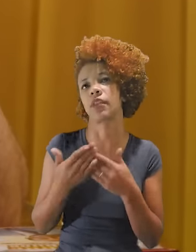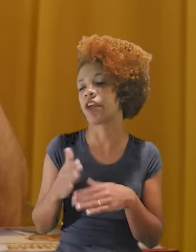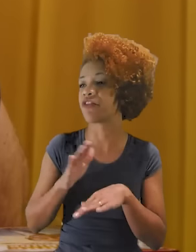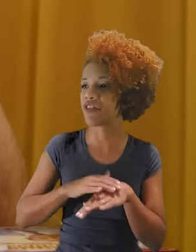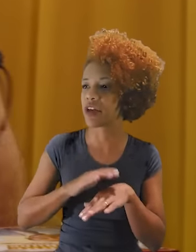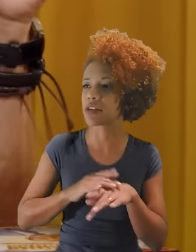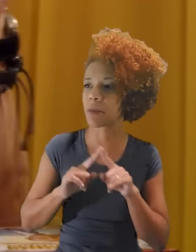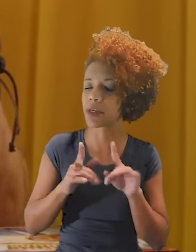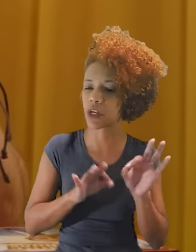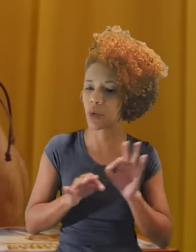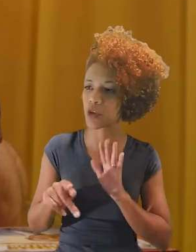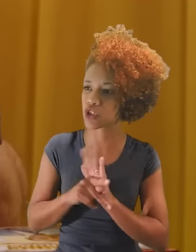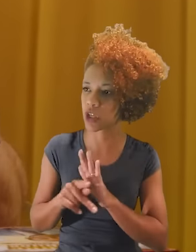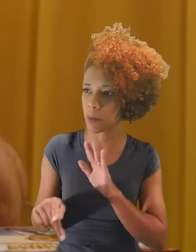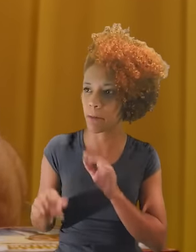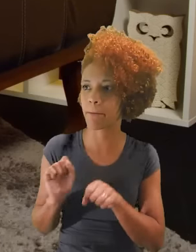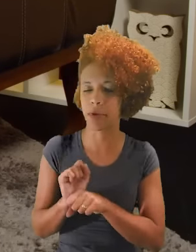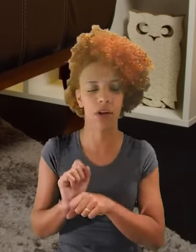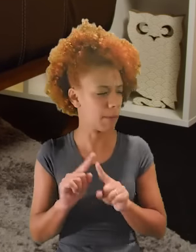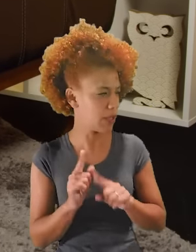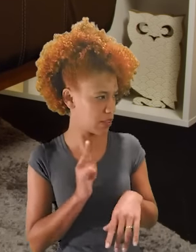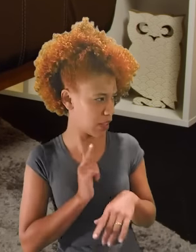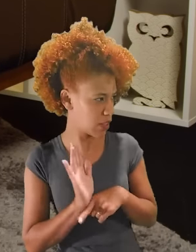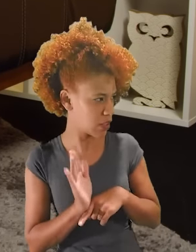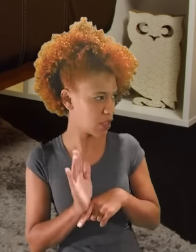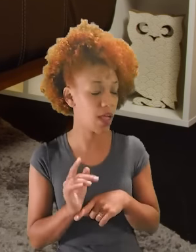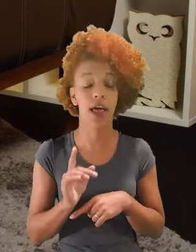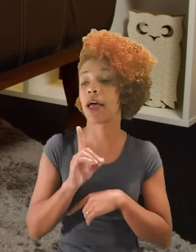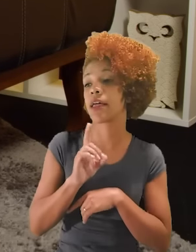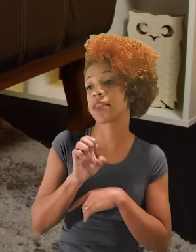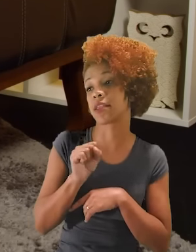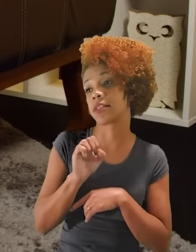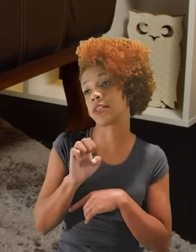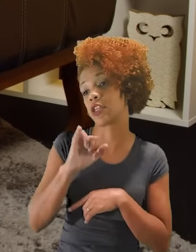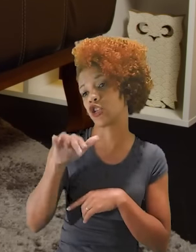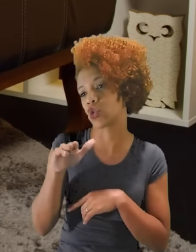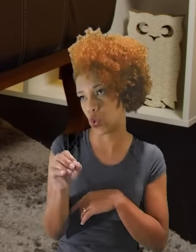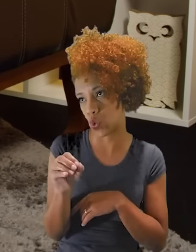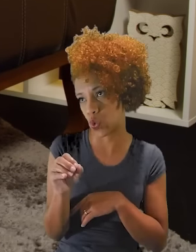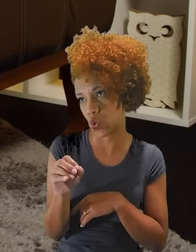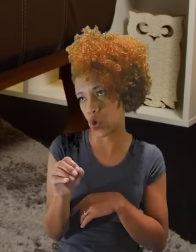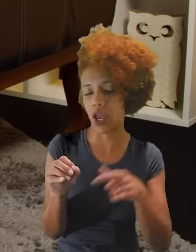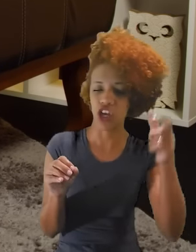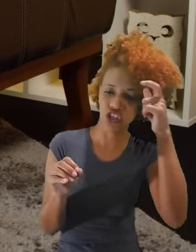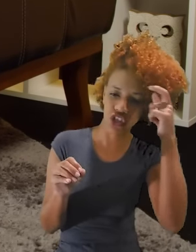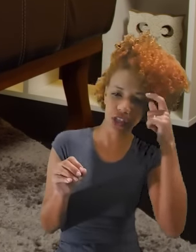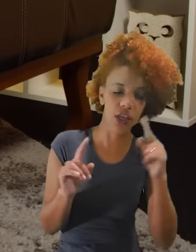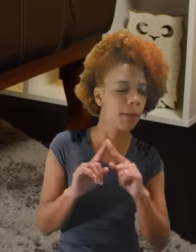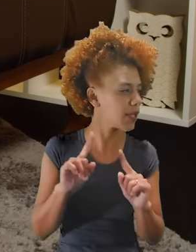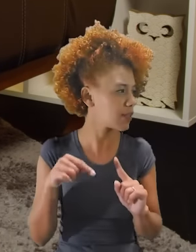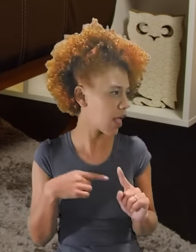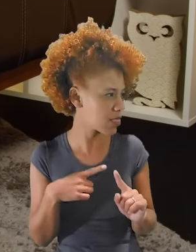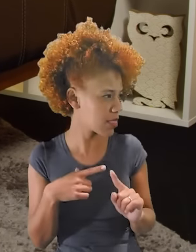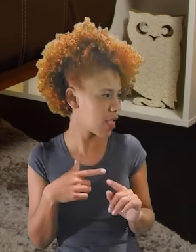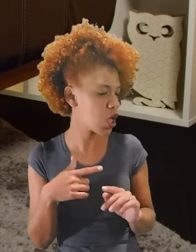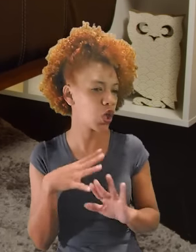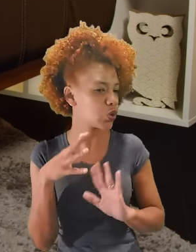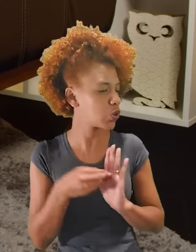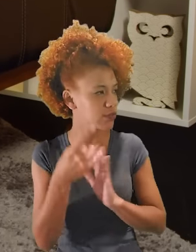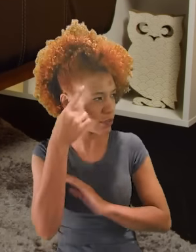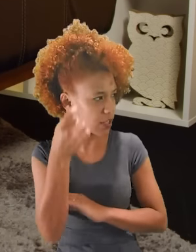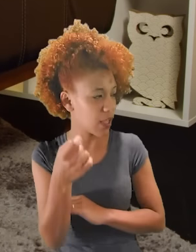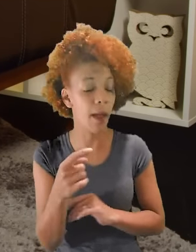tipo, aí fizeram. Mas era um projeto dele que tava parado. Mas fizeram esse filme? Fizeram, tem. Esse filme tem isso. Mas Desejou. Se você colocar na internet, você acha lá o Disney e E não coisa. Tem mais além disso. Todas